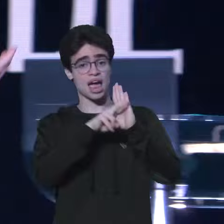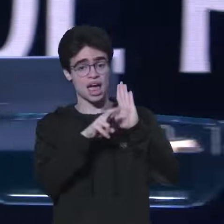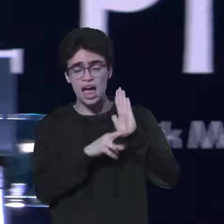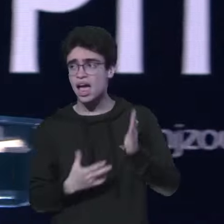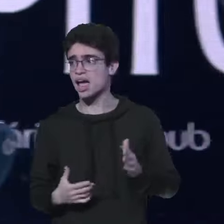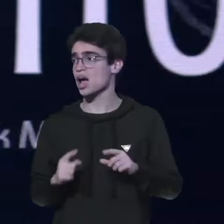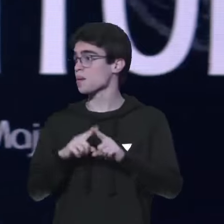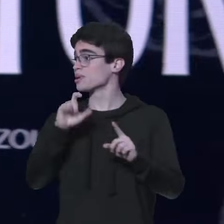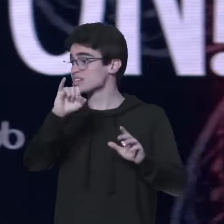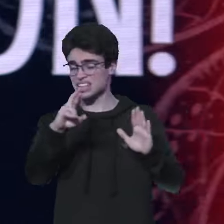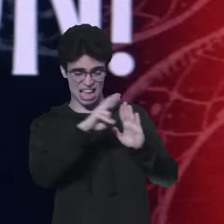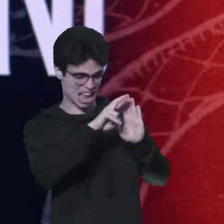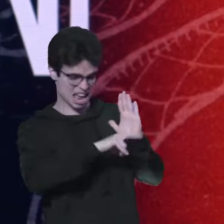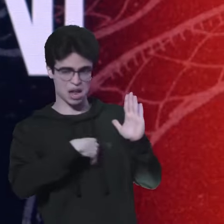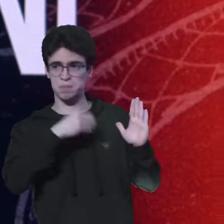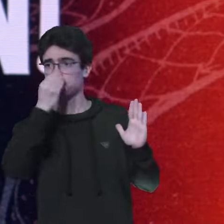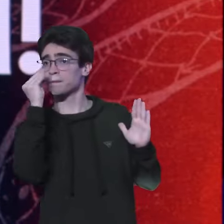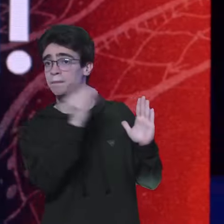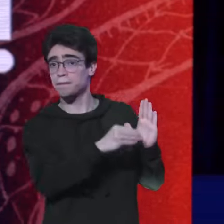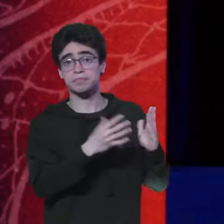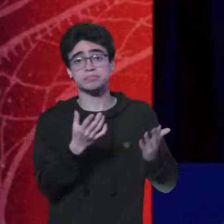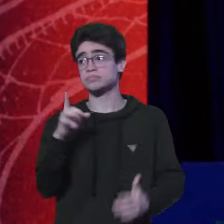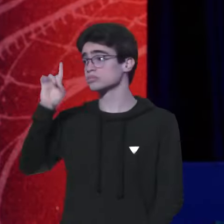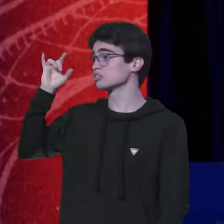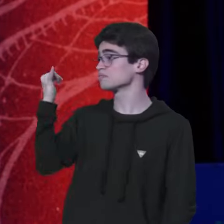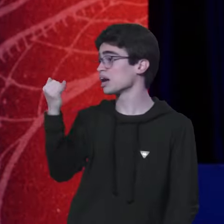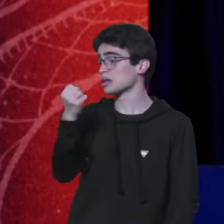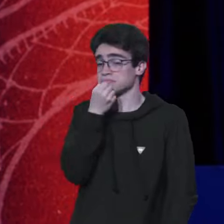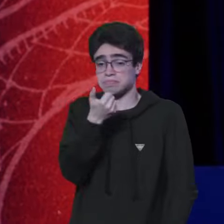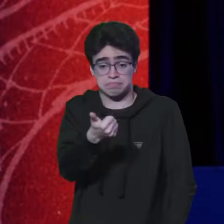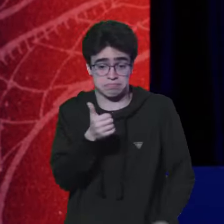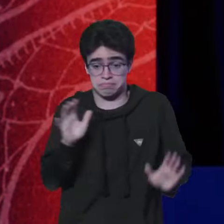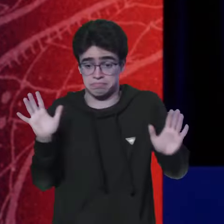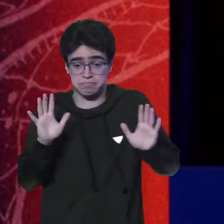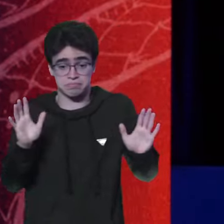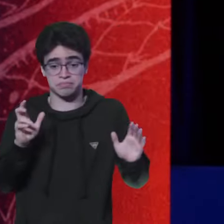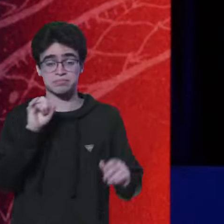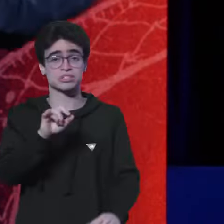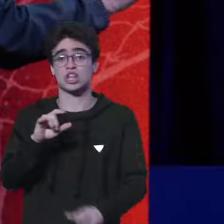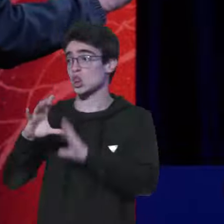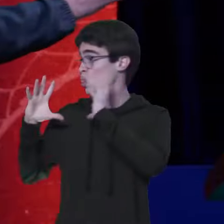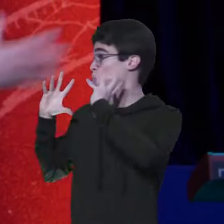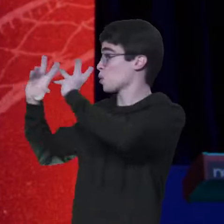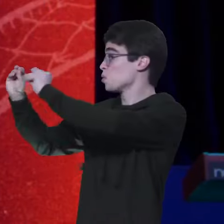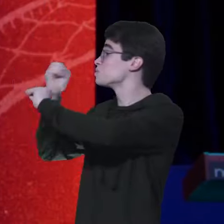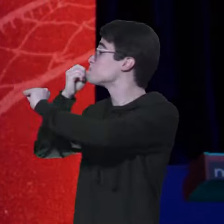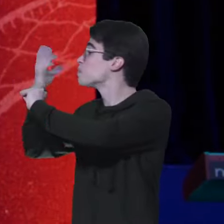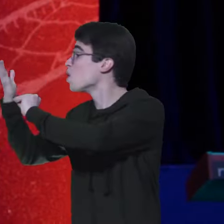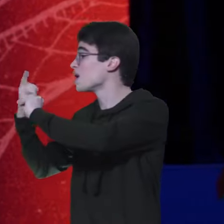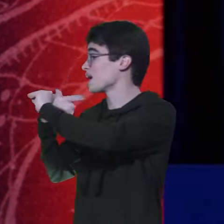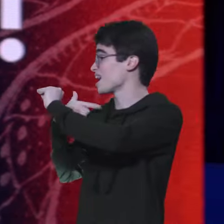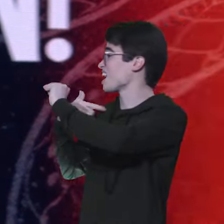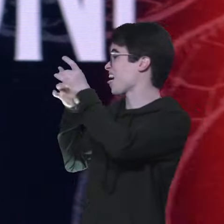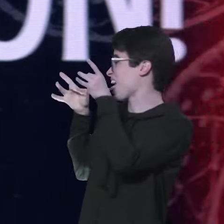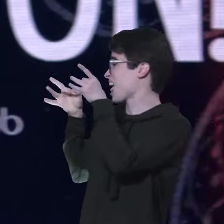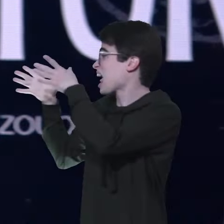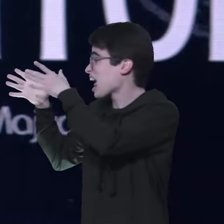para essas regras, Deus fala, beleza, tudo bem. Se eu estou virando as costas para tudo que é de bom, me sobra o